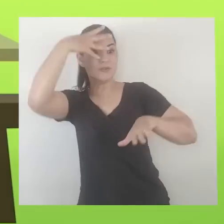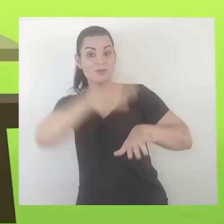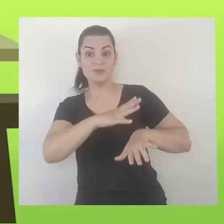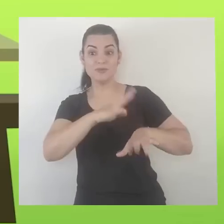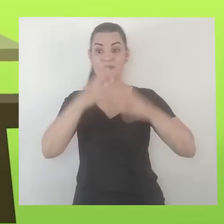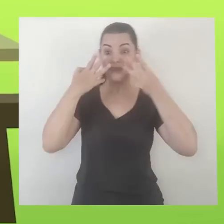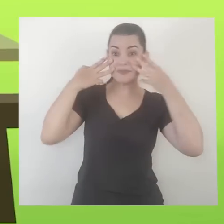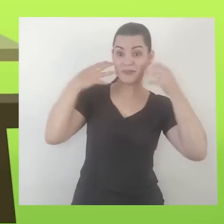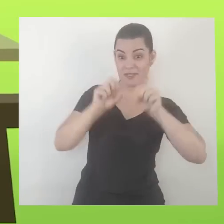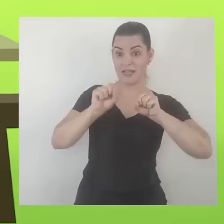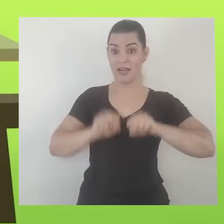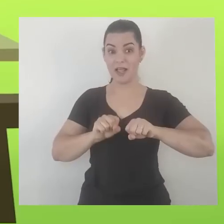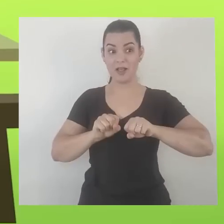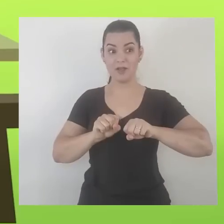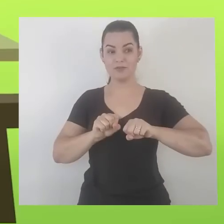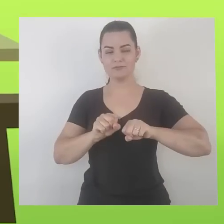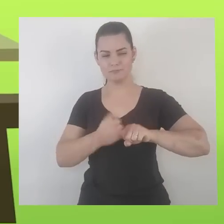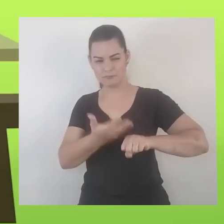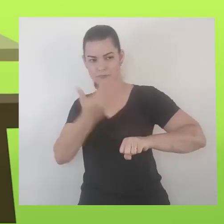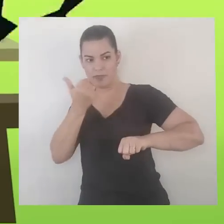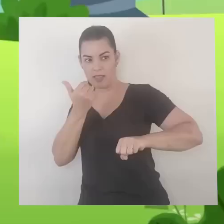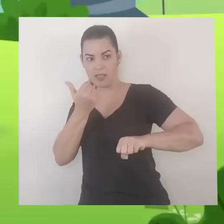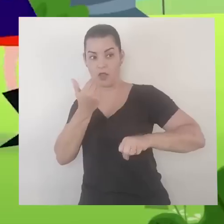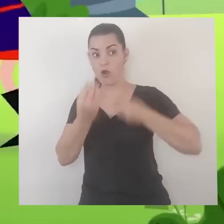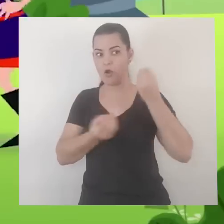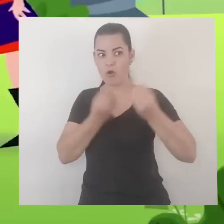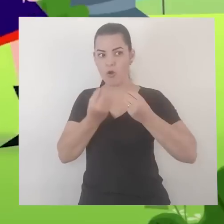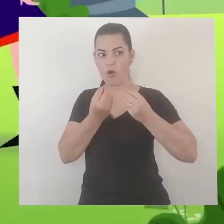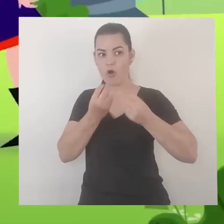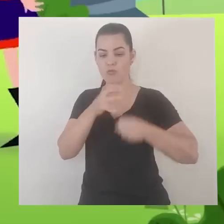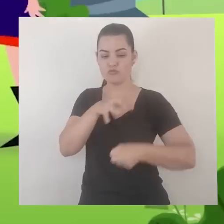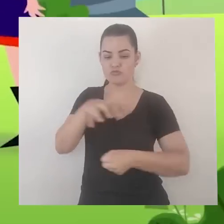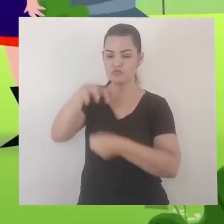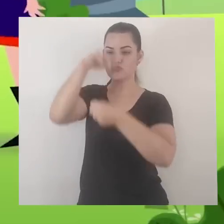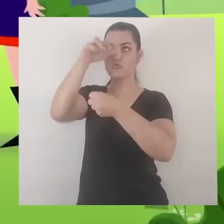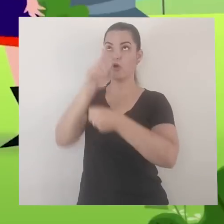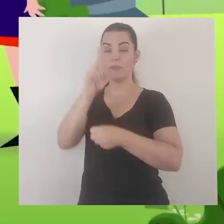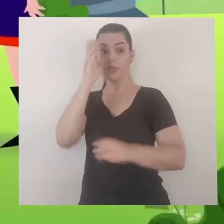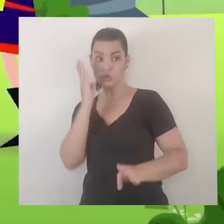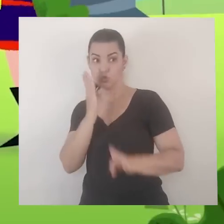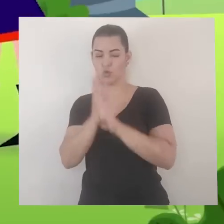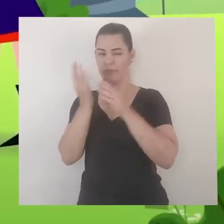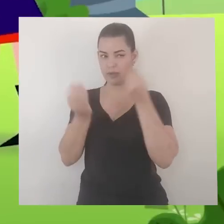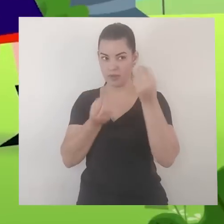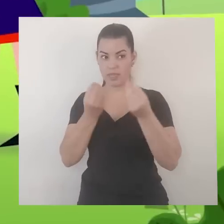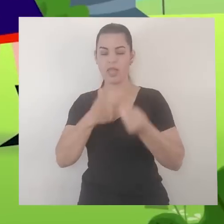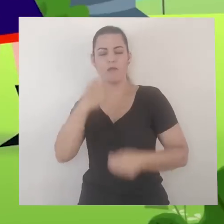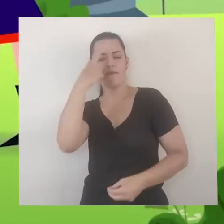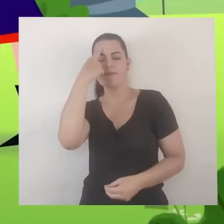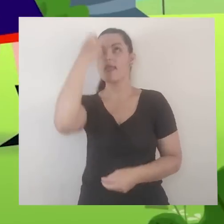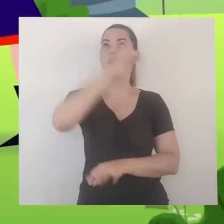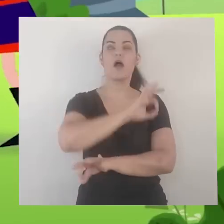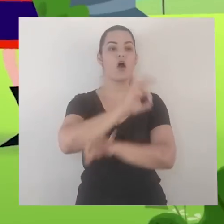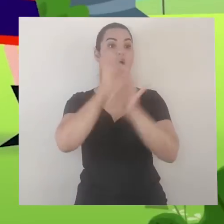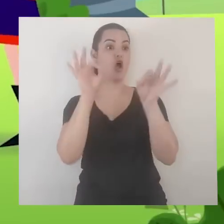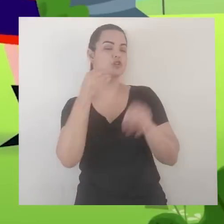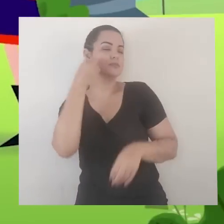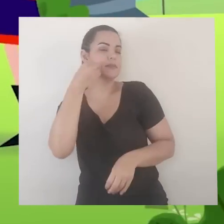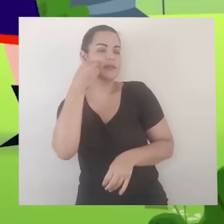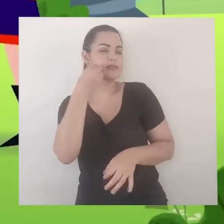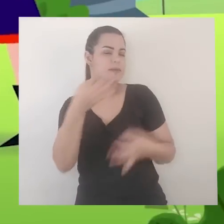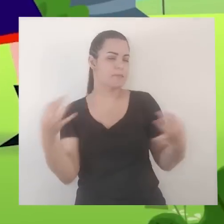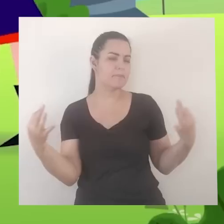Júpiter, Cláudio, vamos descobrir como os balões sobem lá pro céu. Eu acabei de ter uma ideia para um